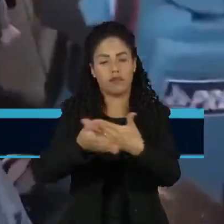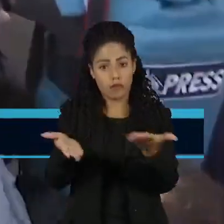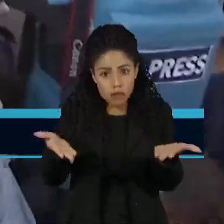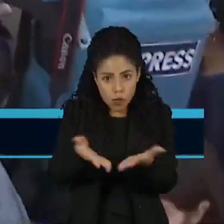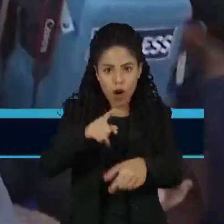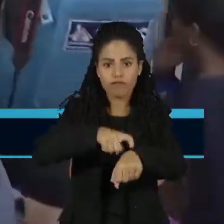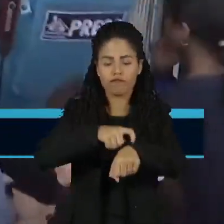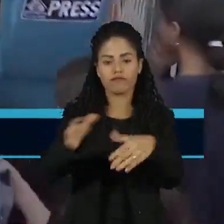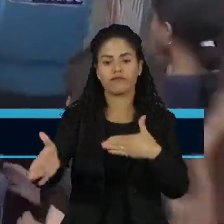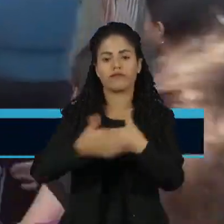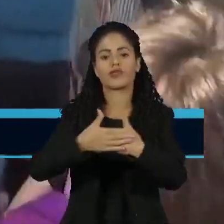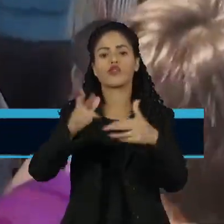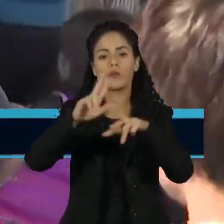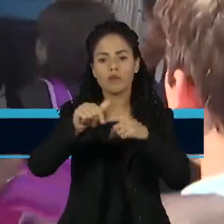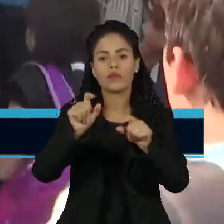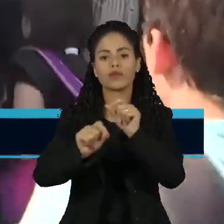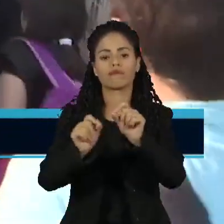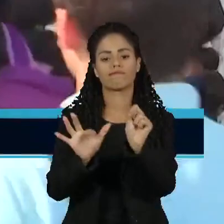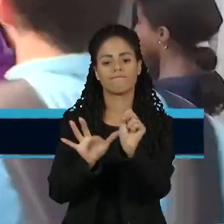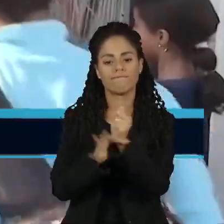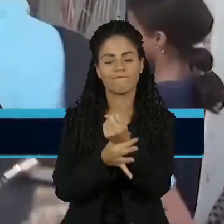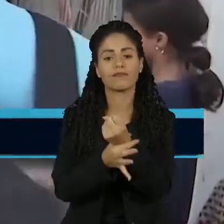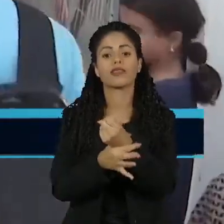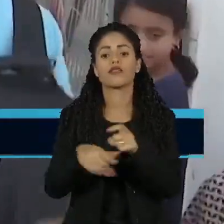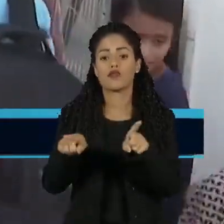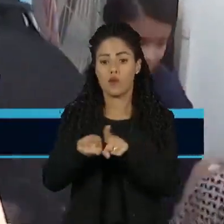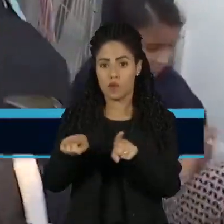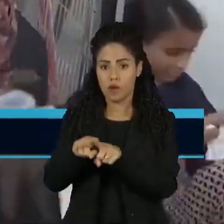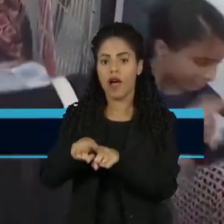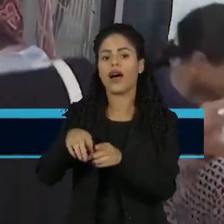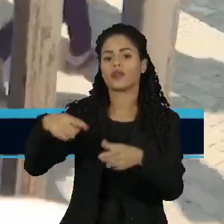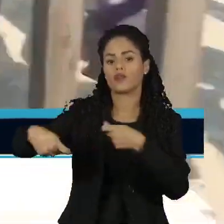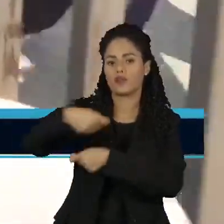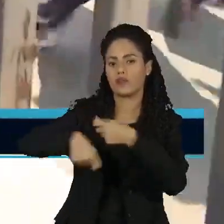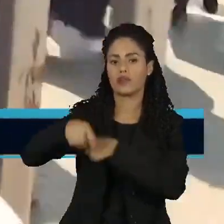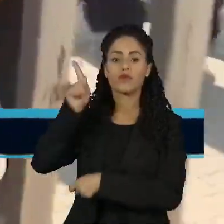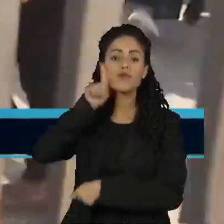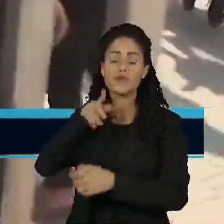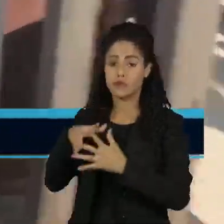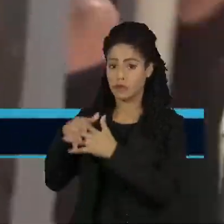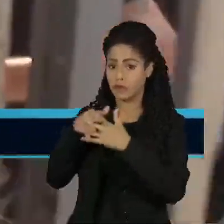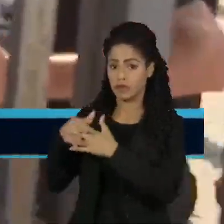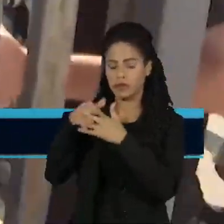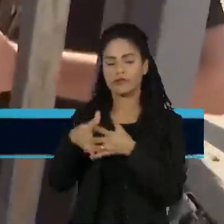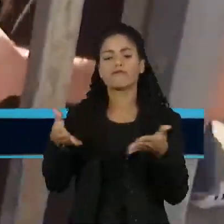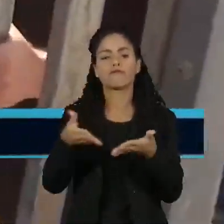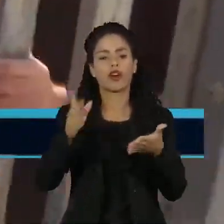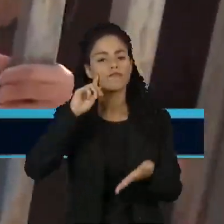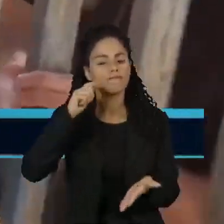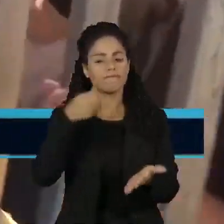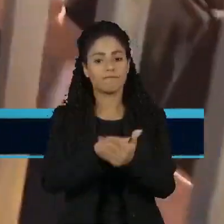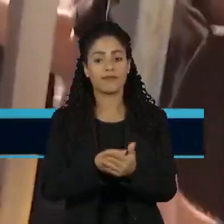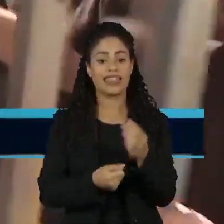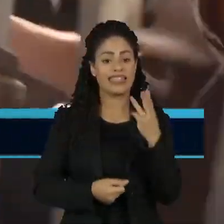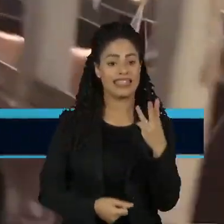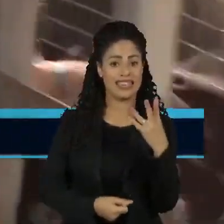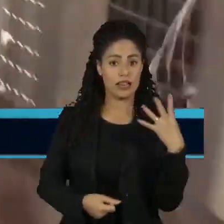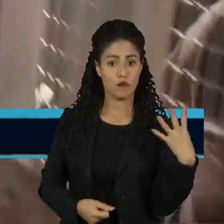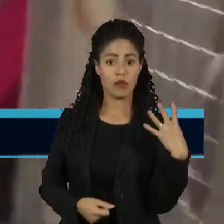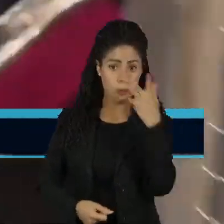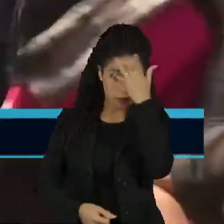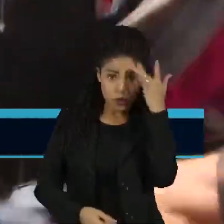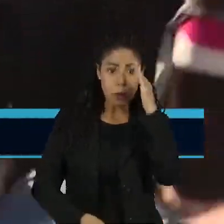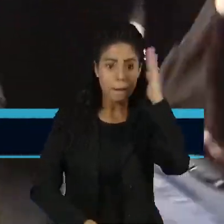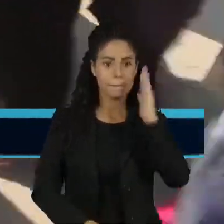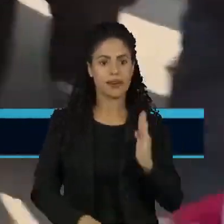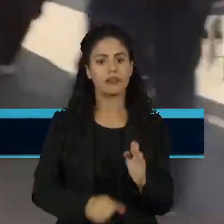suspensa, por motivos de segurança, segundo o Departamento de Estado americano. A medida frustra os 34 brasileiros e